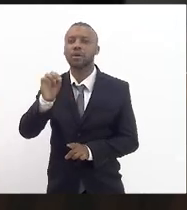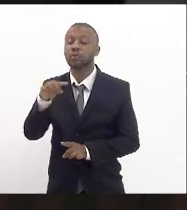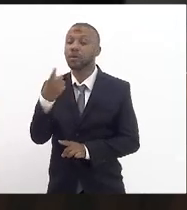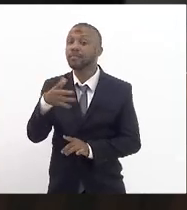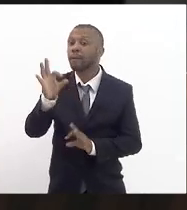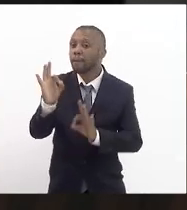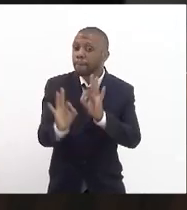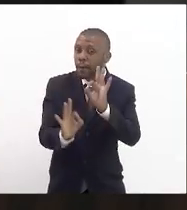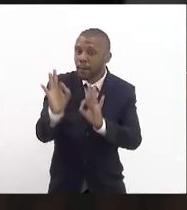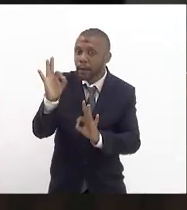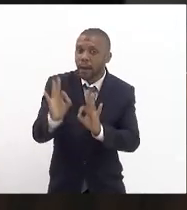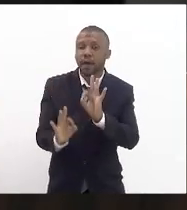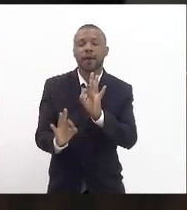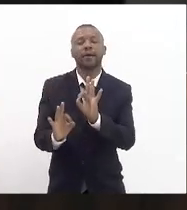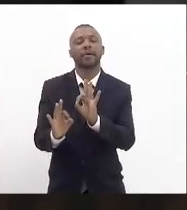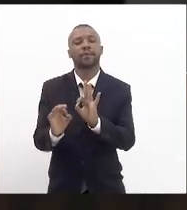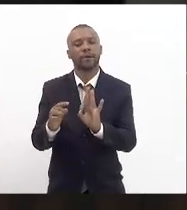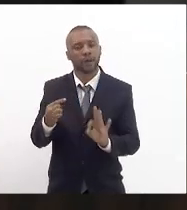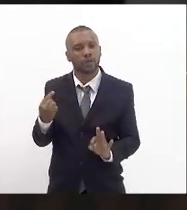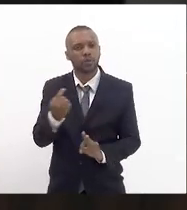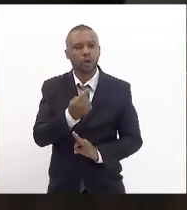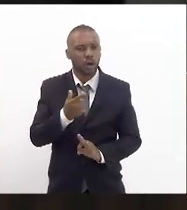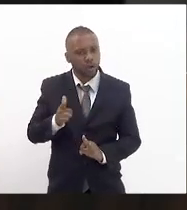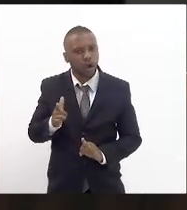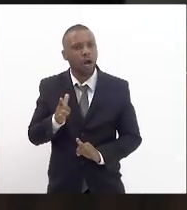Vamos preparar para que a gente possa